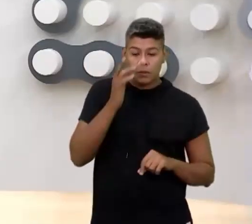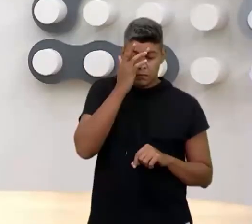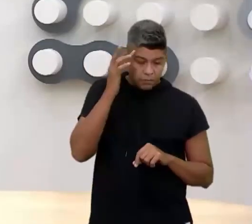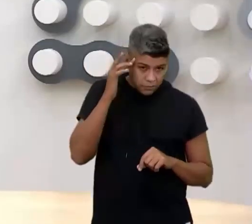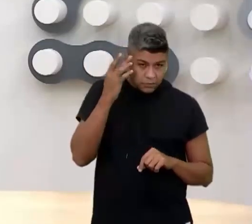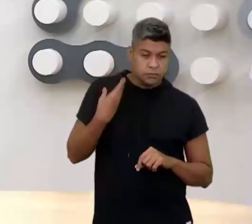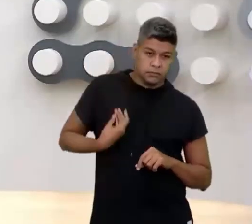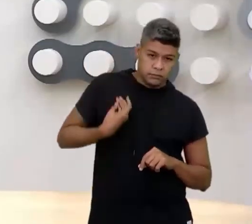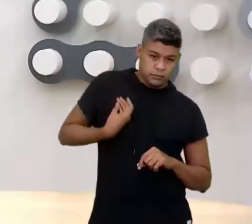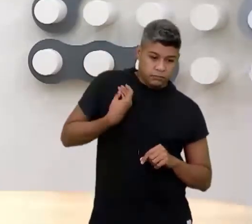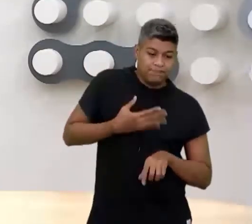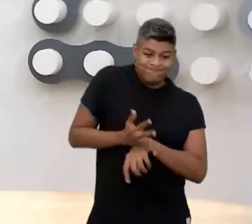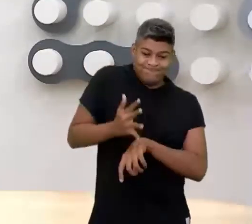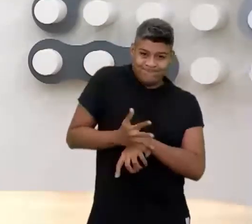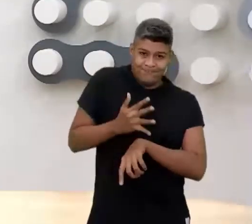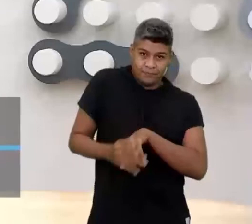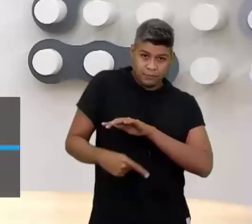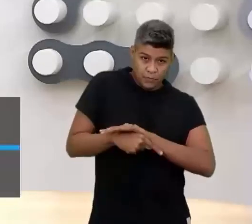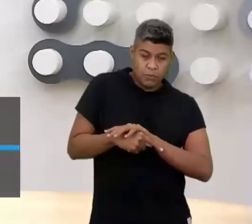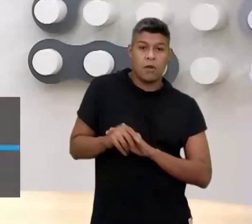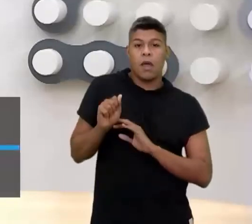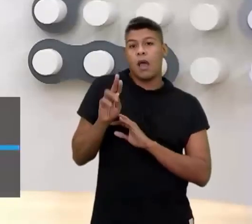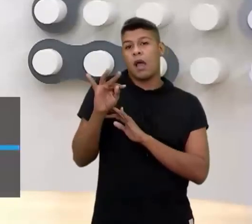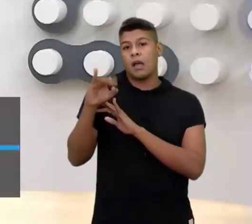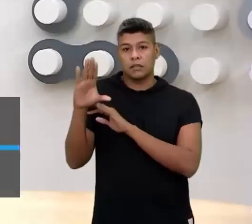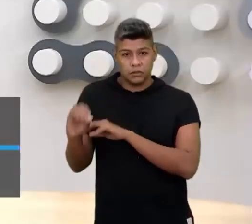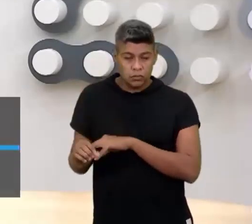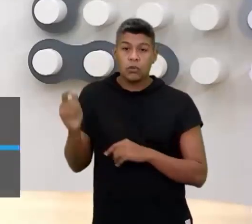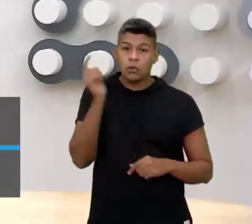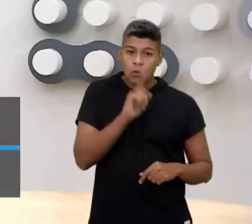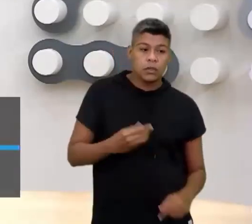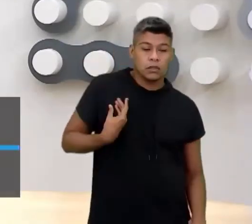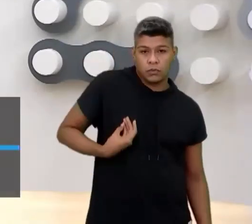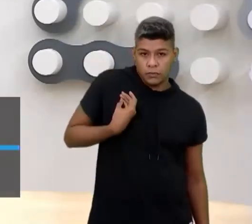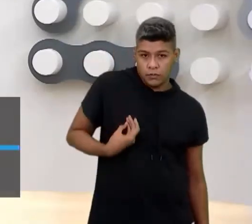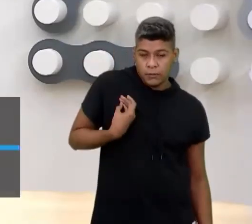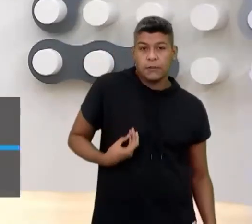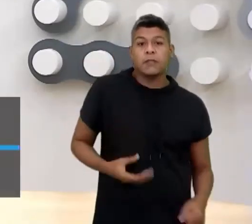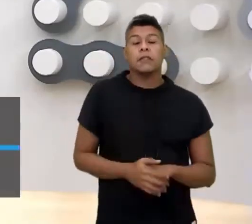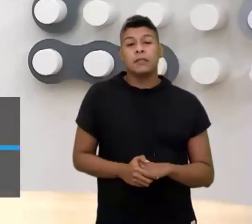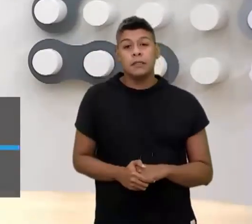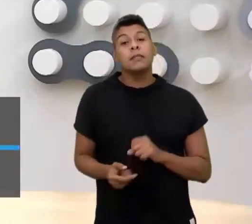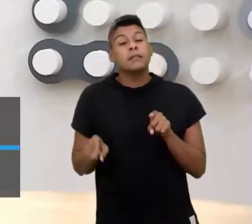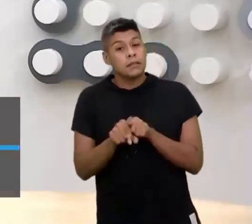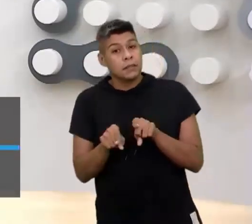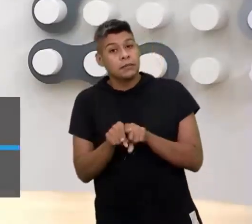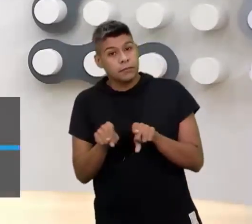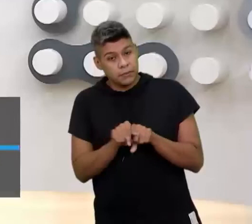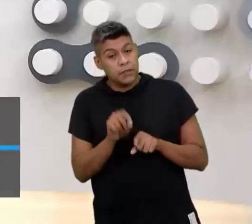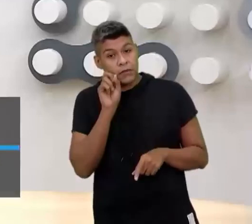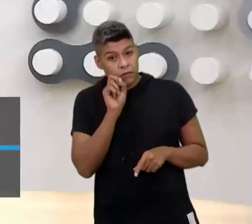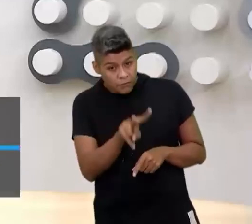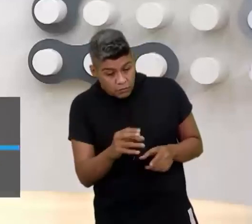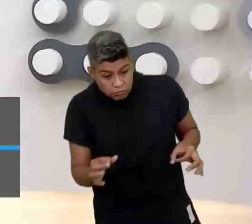de Lablache colocada em prática, né, sobre esses povos do Ártico, né, que conseguem sobreviver num clima difícil. E também vimos